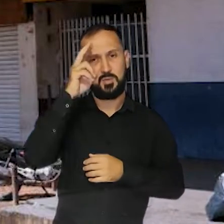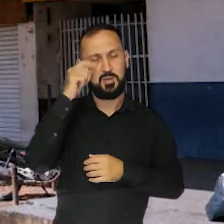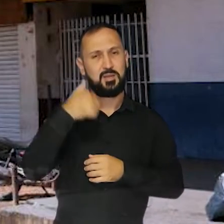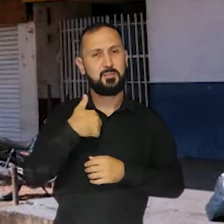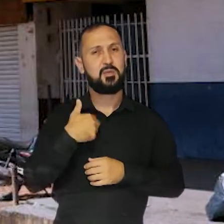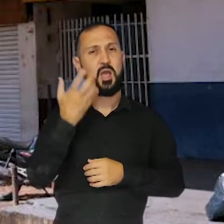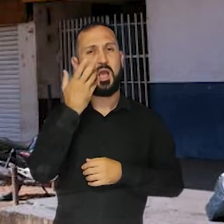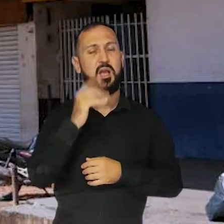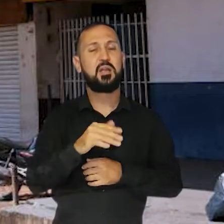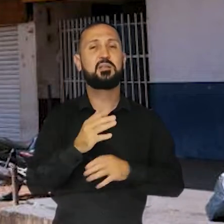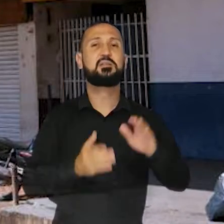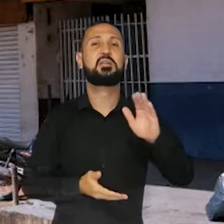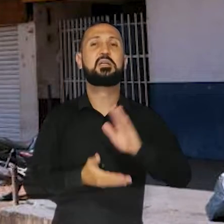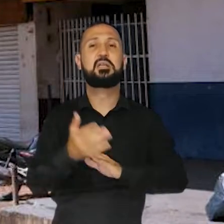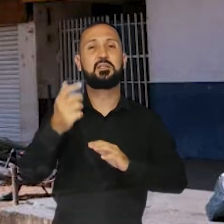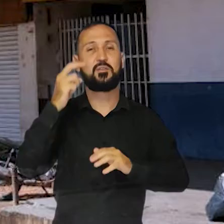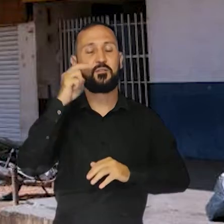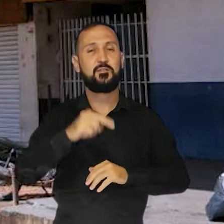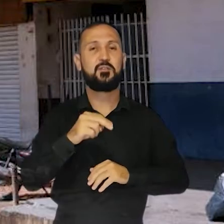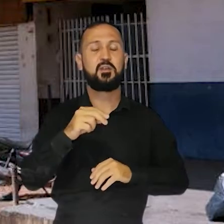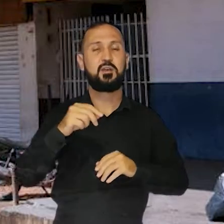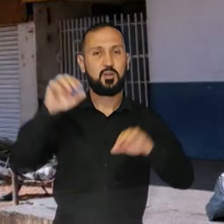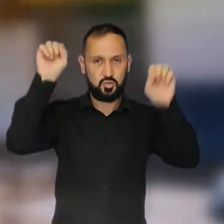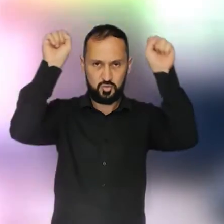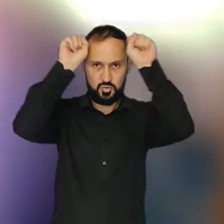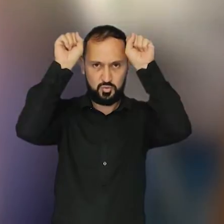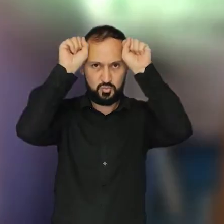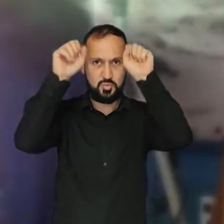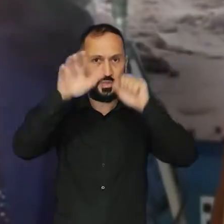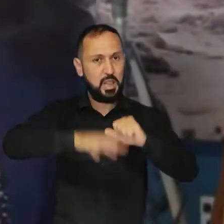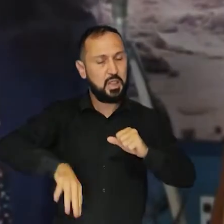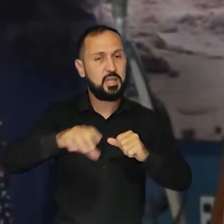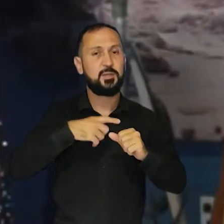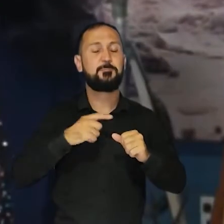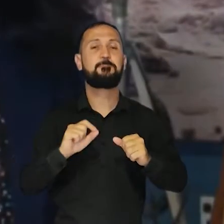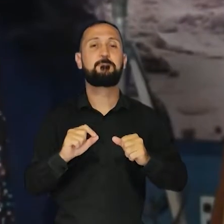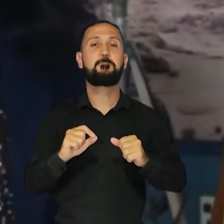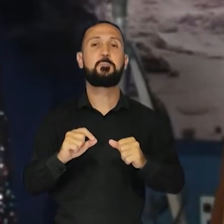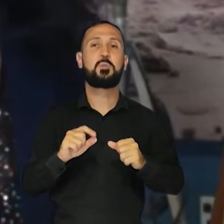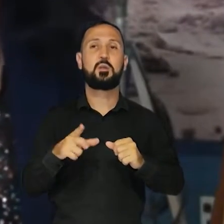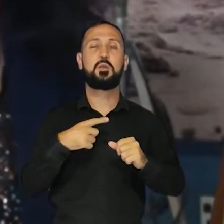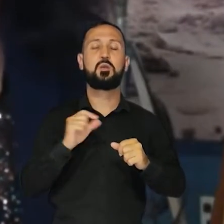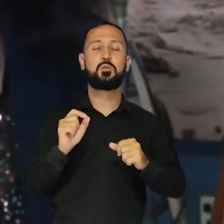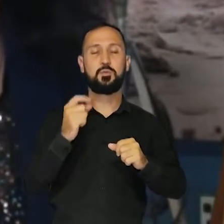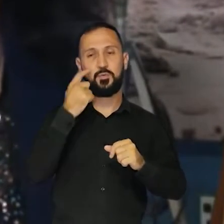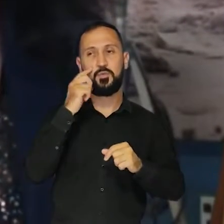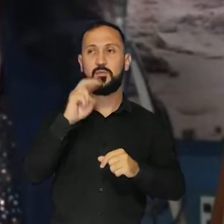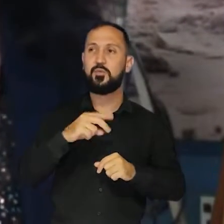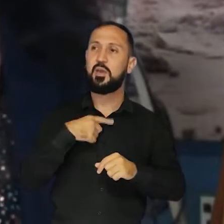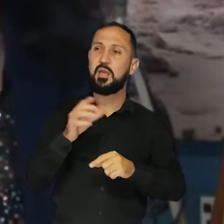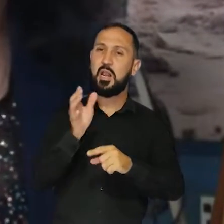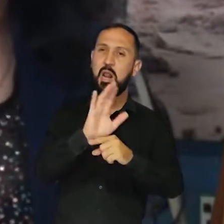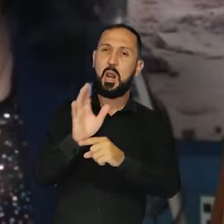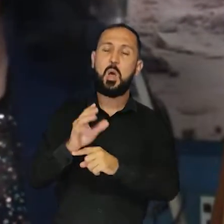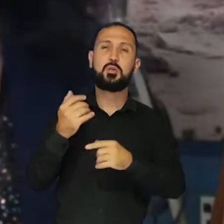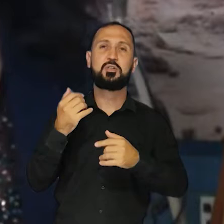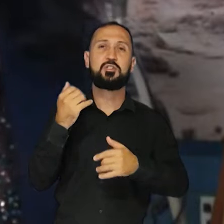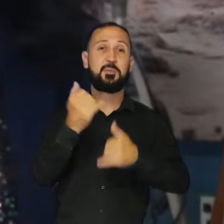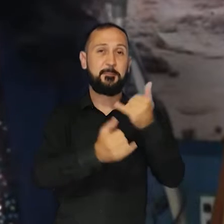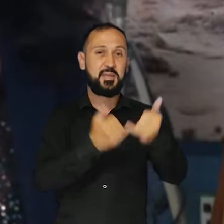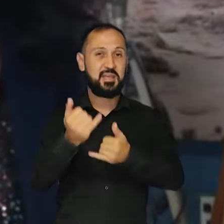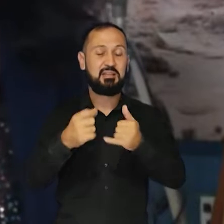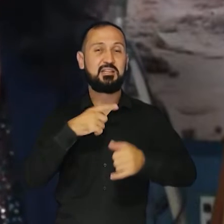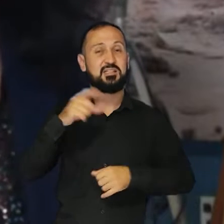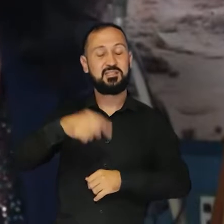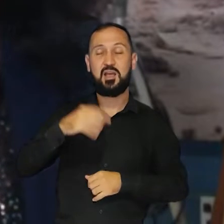Eu, por exemplo, me lembro de criança indo ver Xuxa no Center, e sair do cinema e ver aquelas lojas